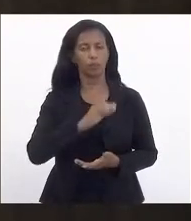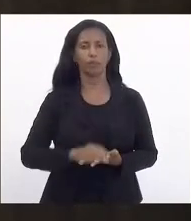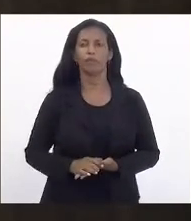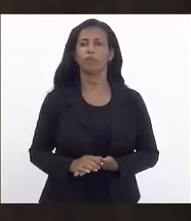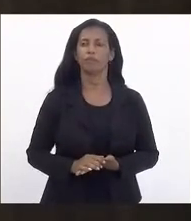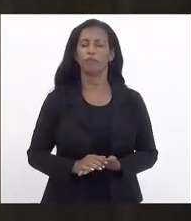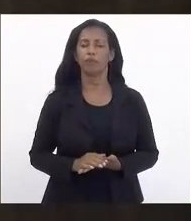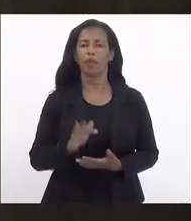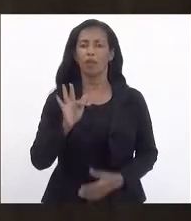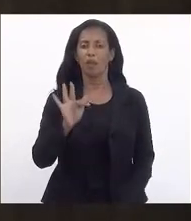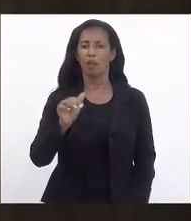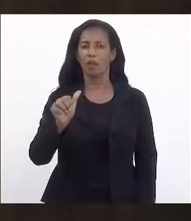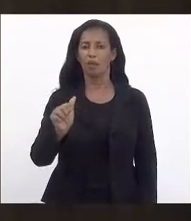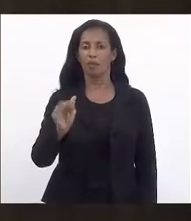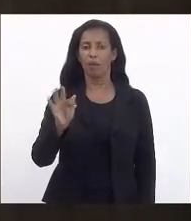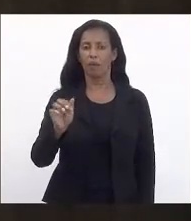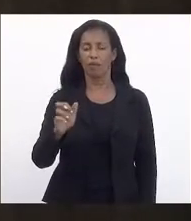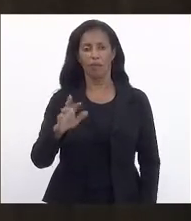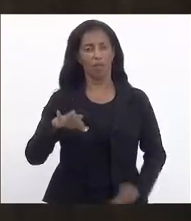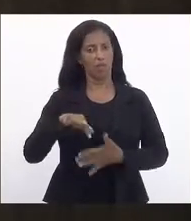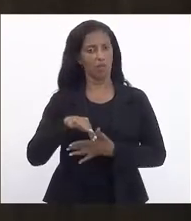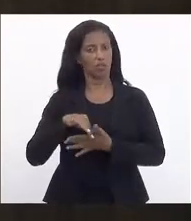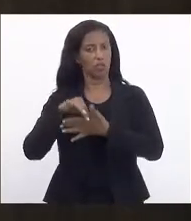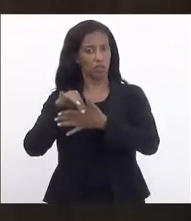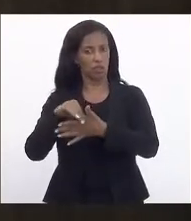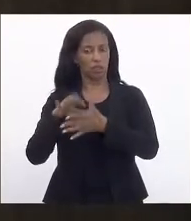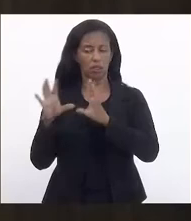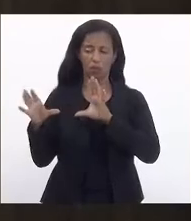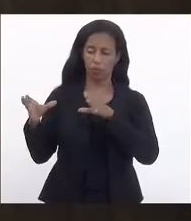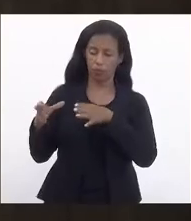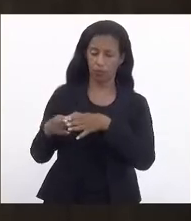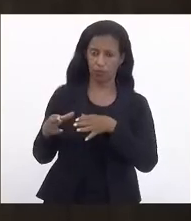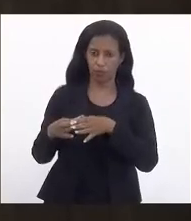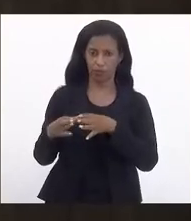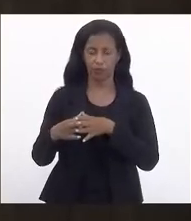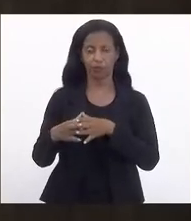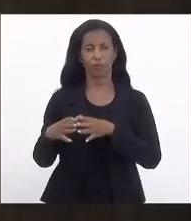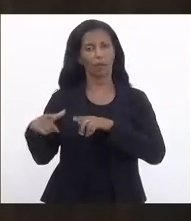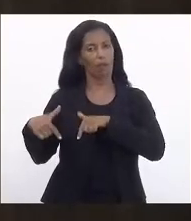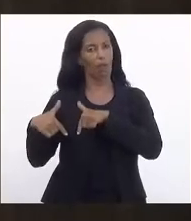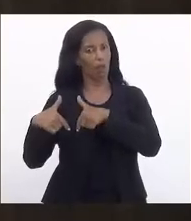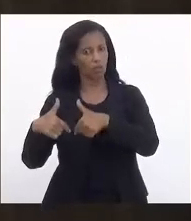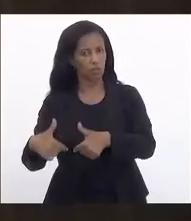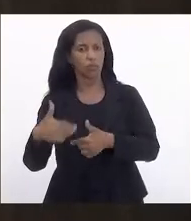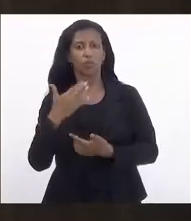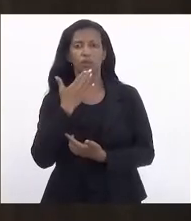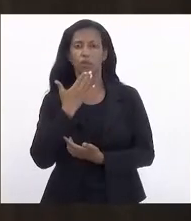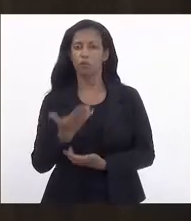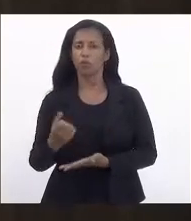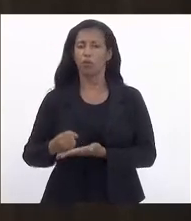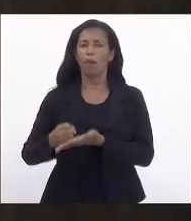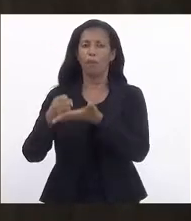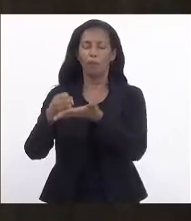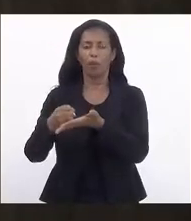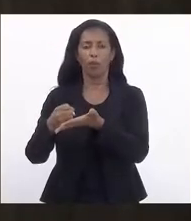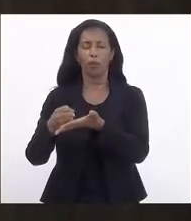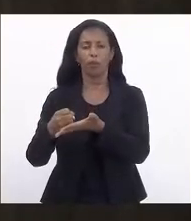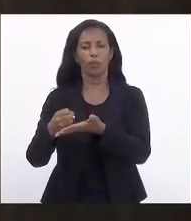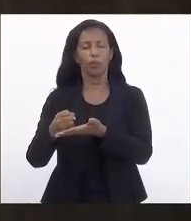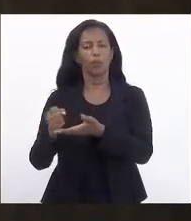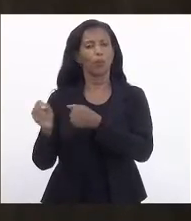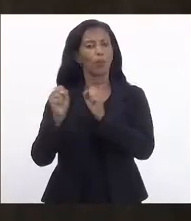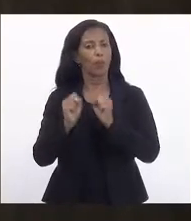a FAFERG e líderes comunitários atuaram e solicitaram apoio do poder público